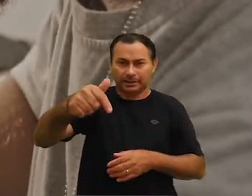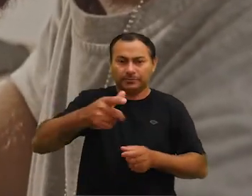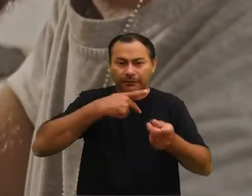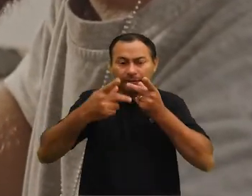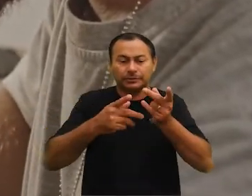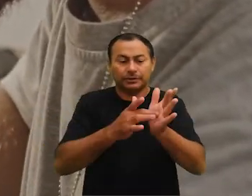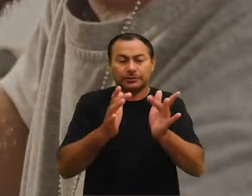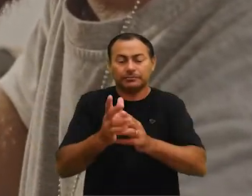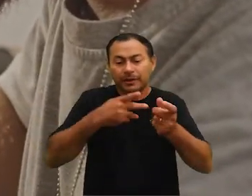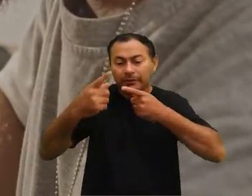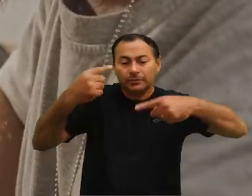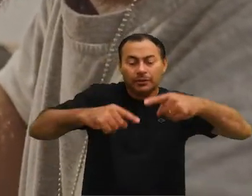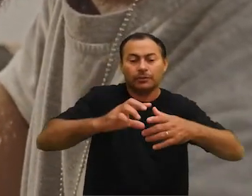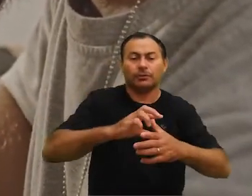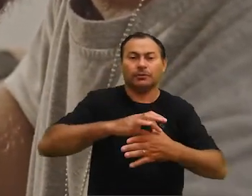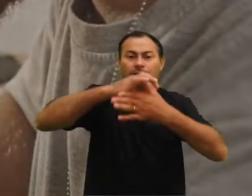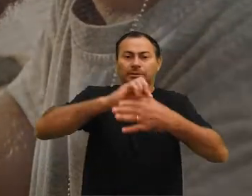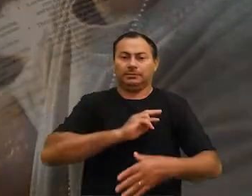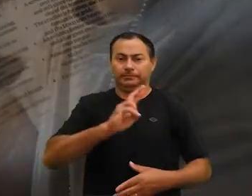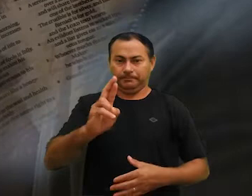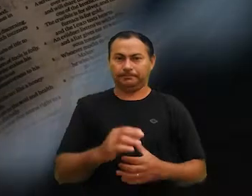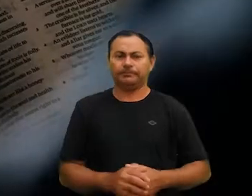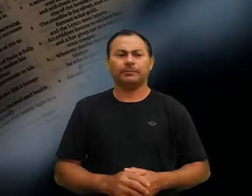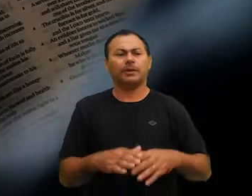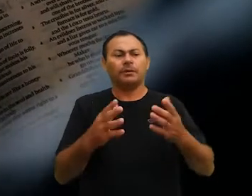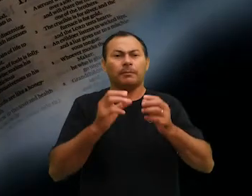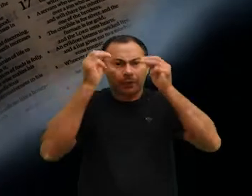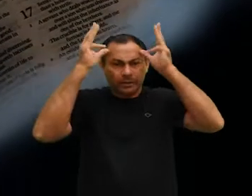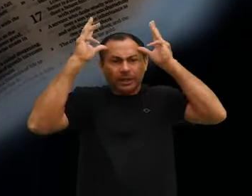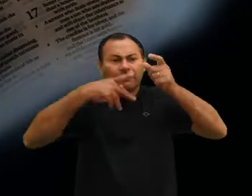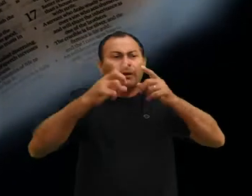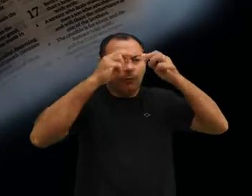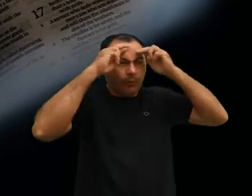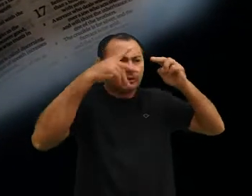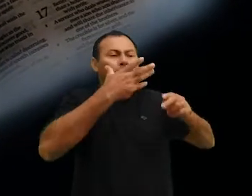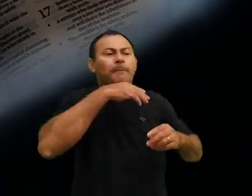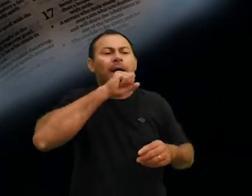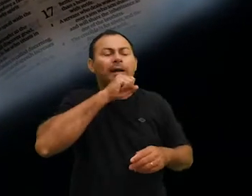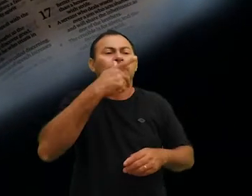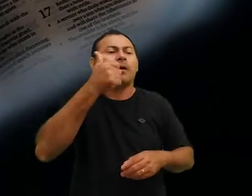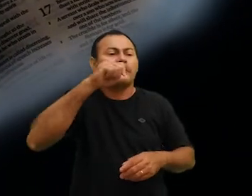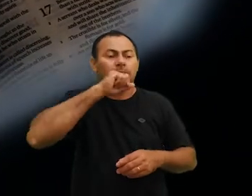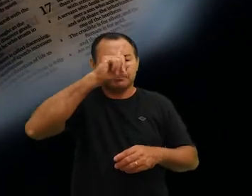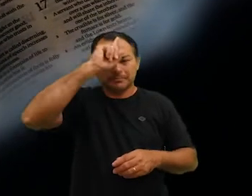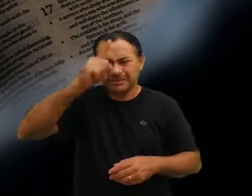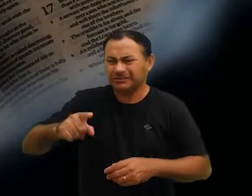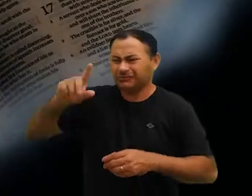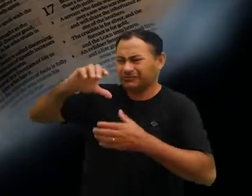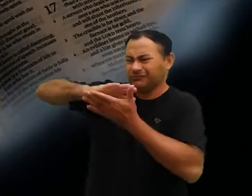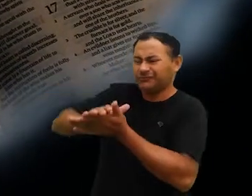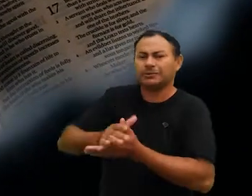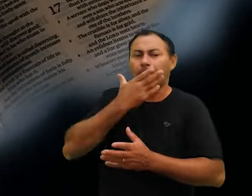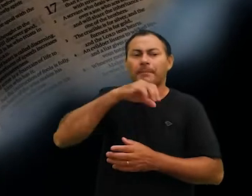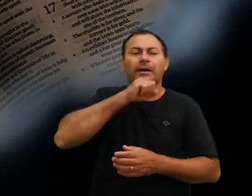estas palavras de Jesus numa discussão com os líderes religiosos. Pois Moisés disse: honra teu pai e tua mãe, e quem amaldiçoar seu pai ou